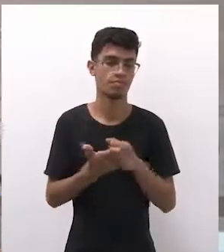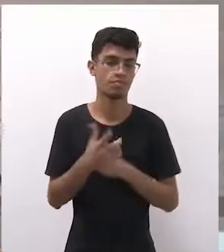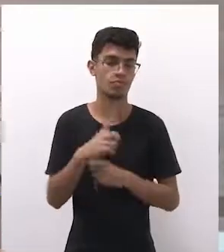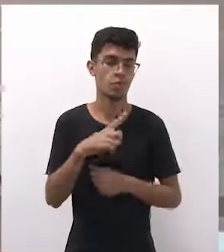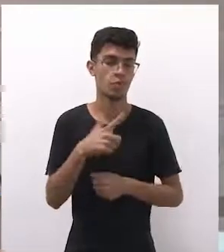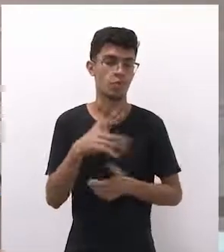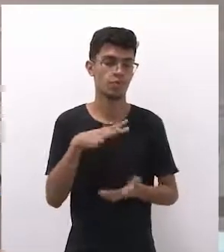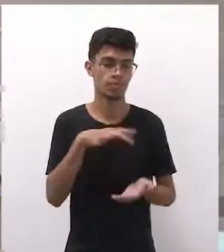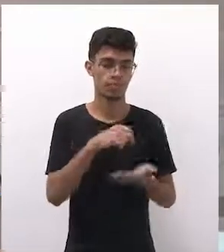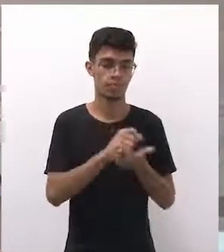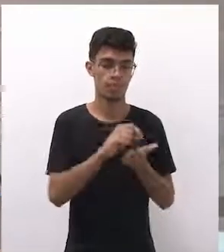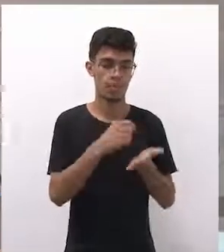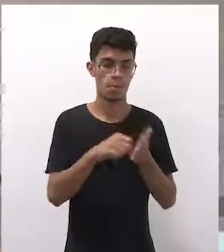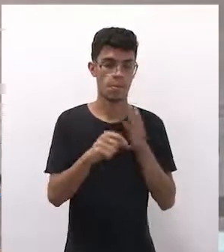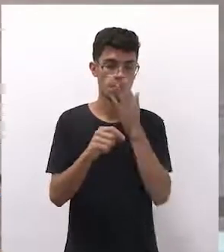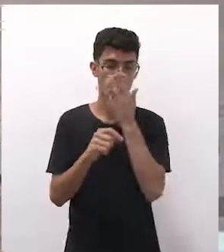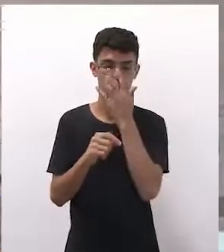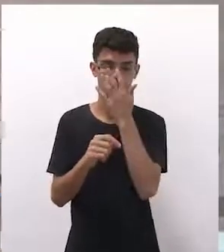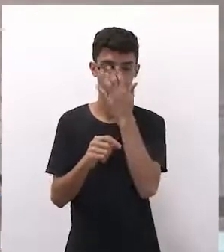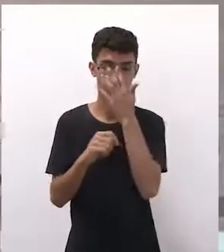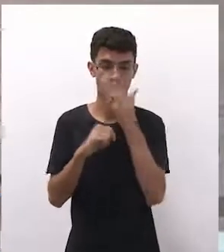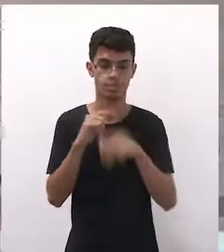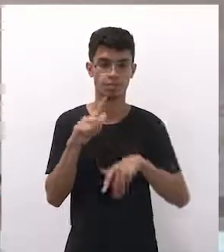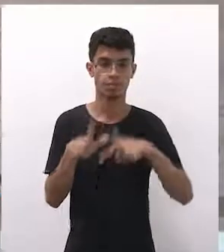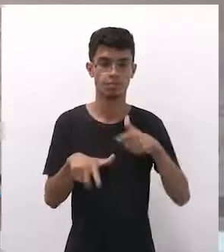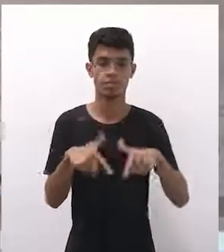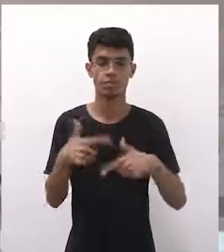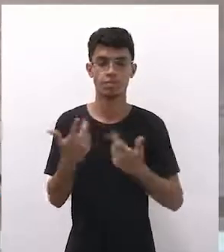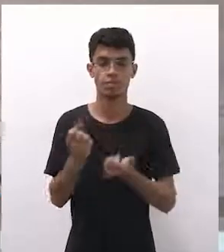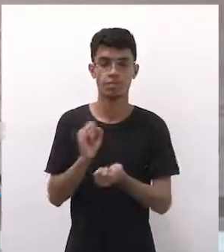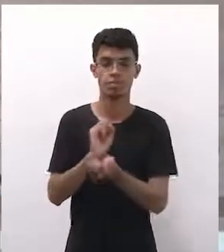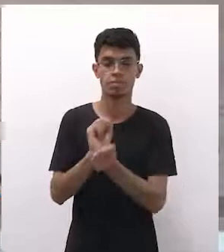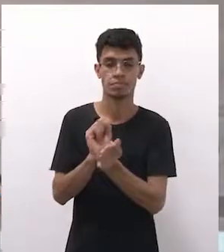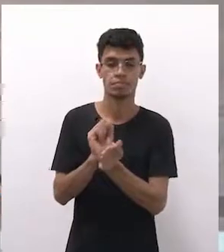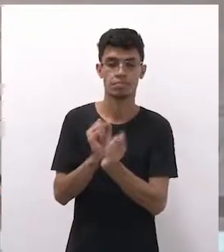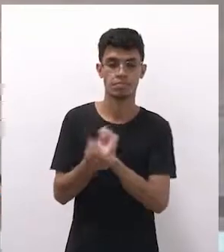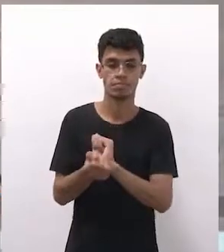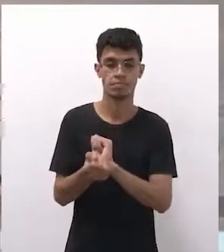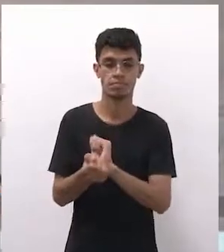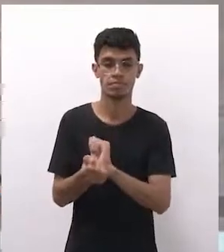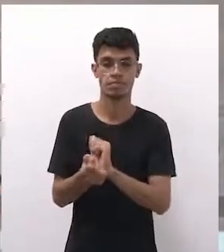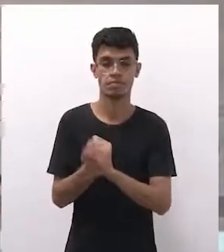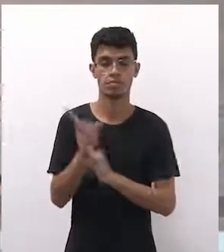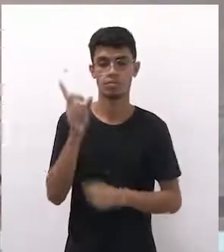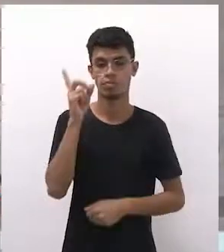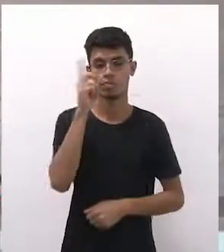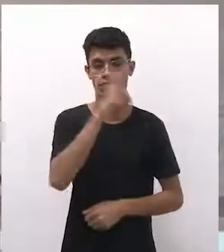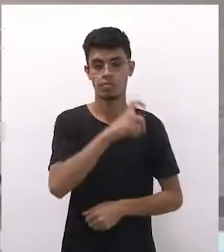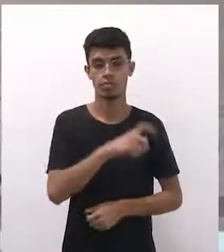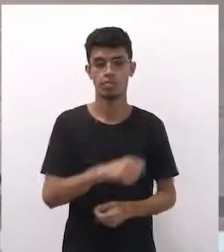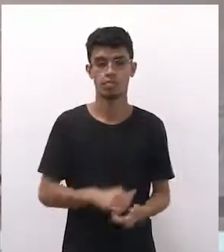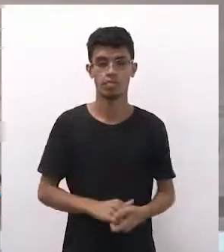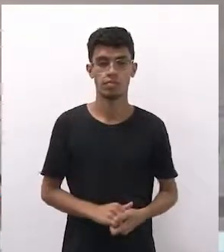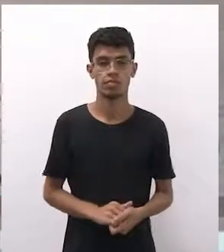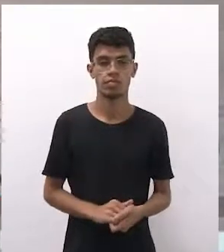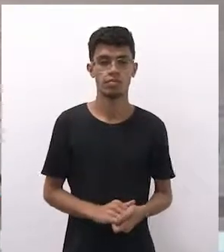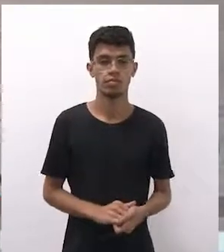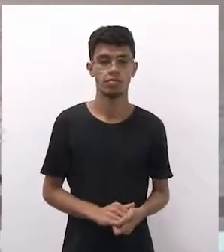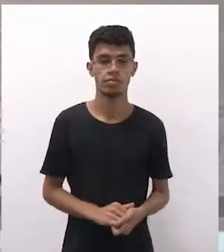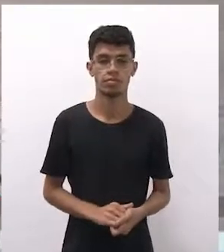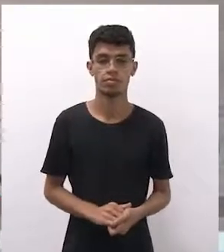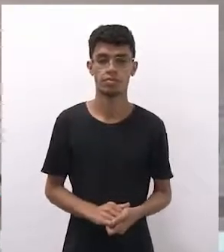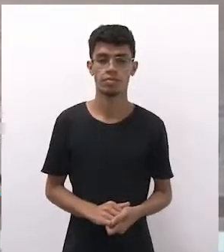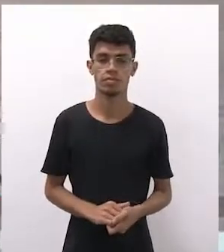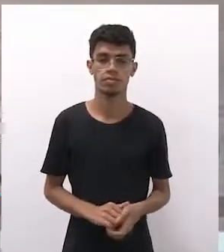enfim, é uma forma de trabalho de super exploração, é muito, muito complicado. E